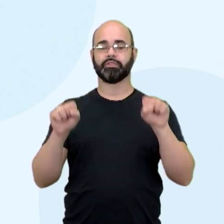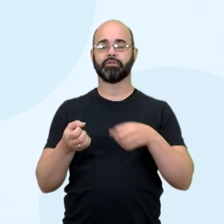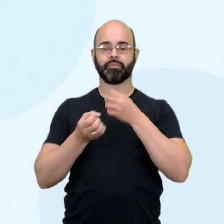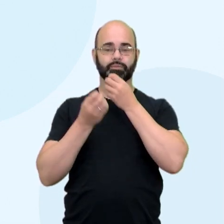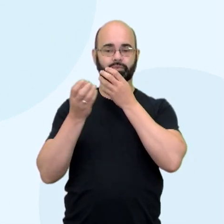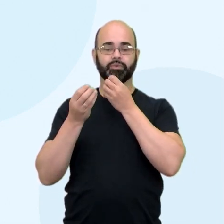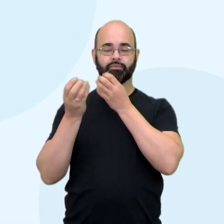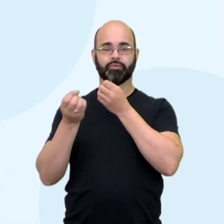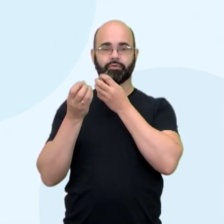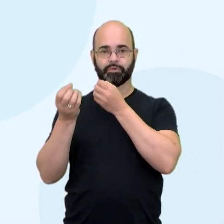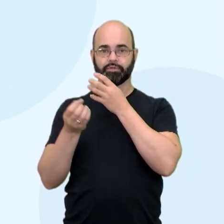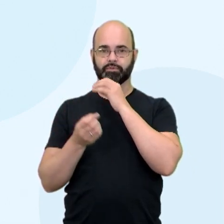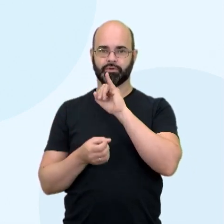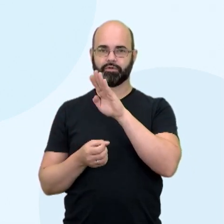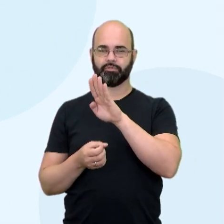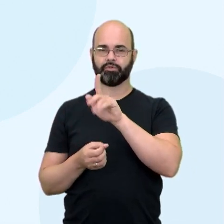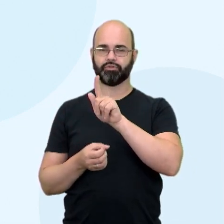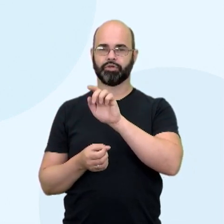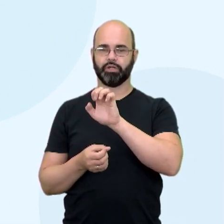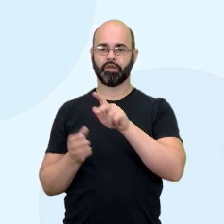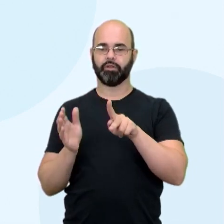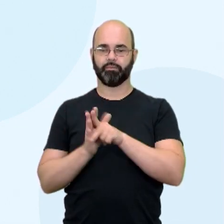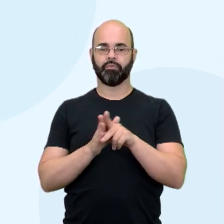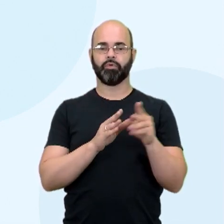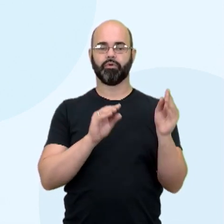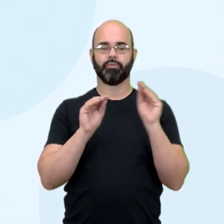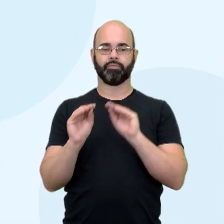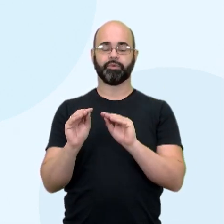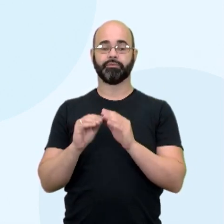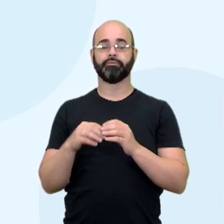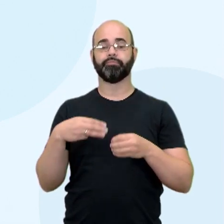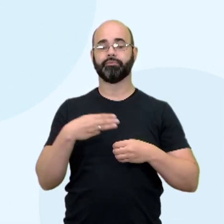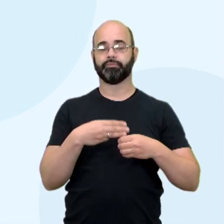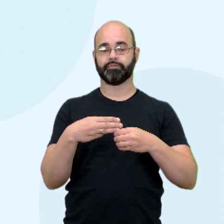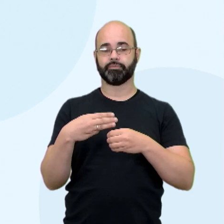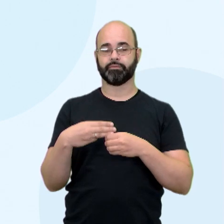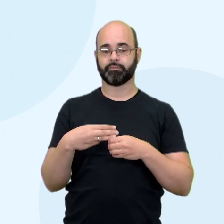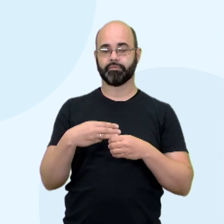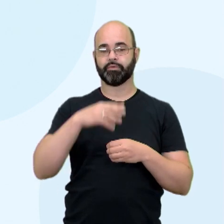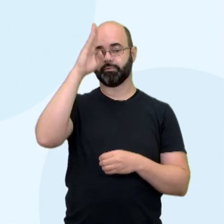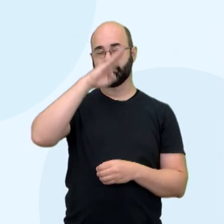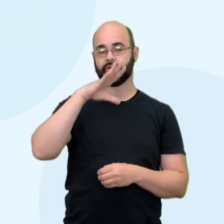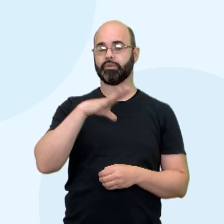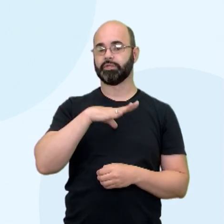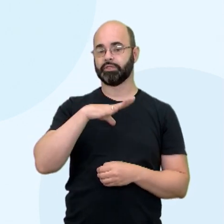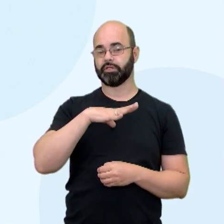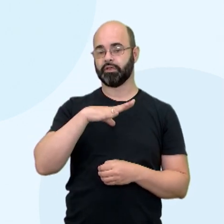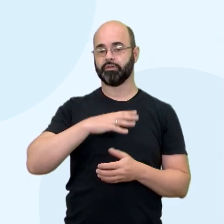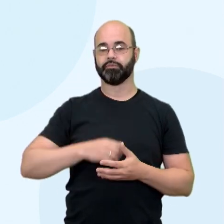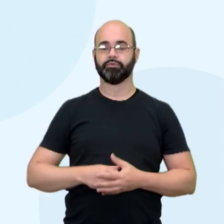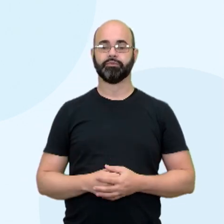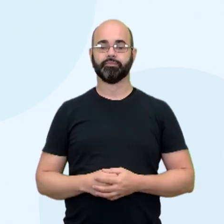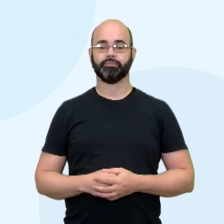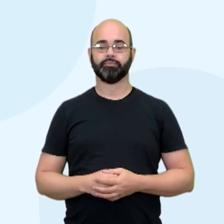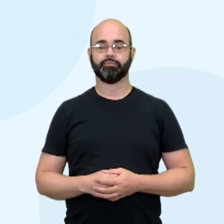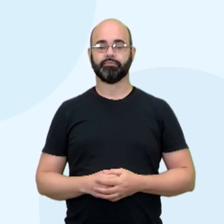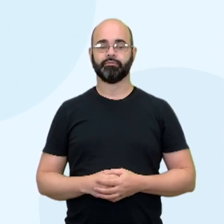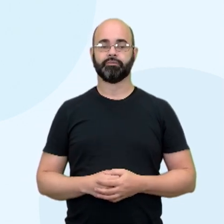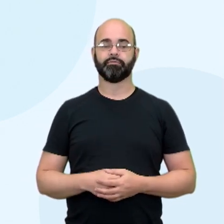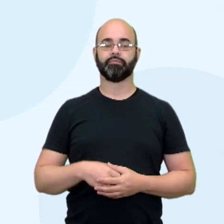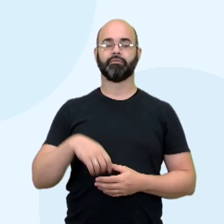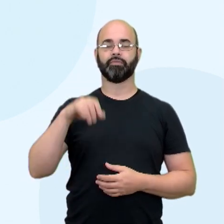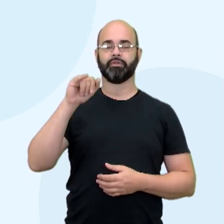do IBGE sobre os municípios e estados do Brasil. Nele você pode encontrar as pesquisas do